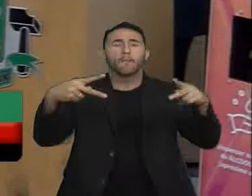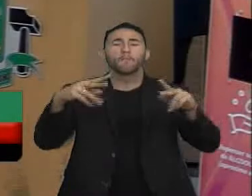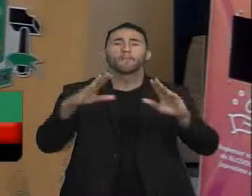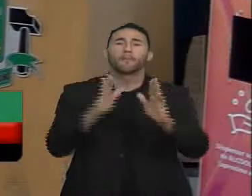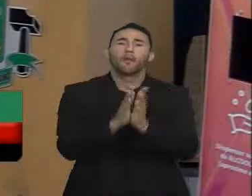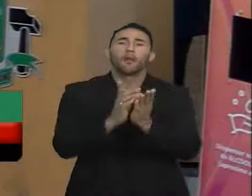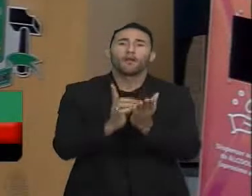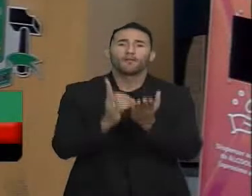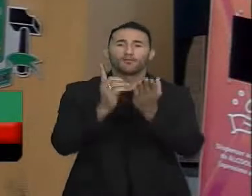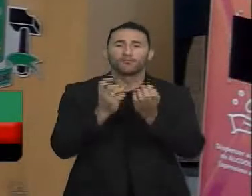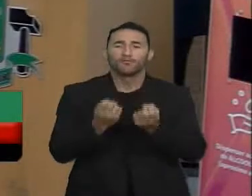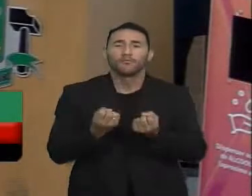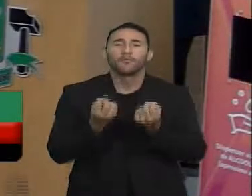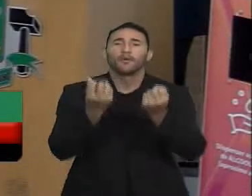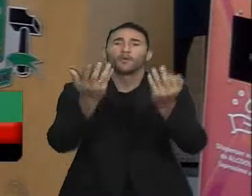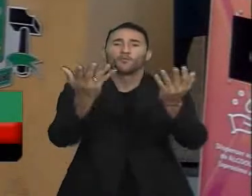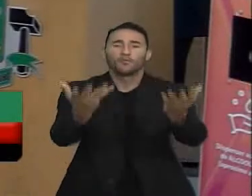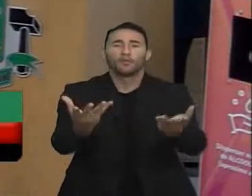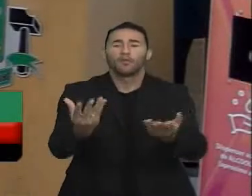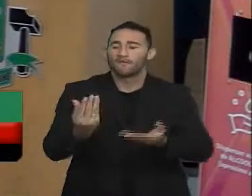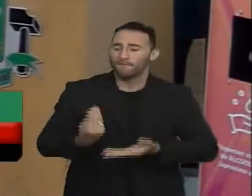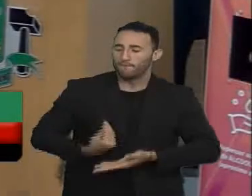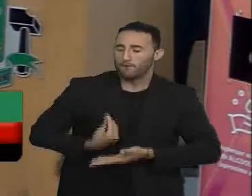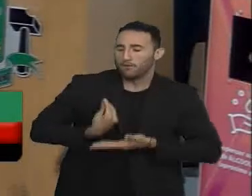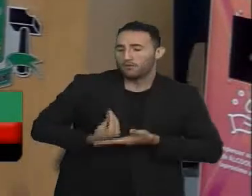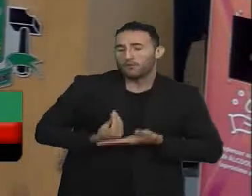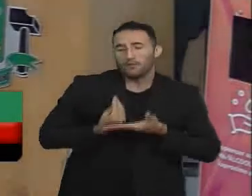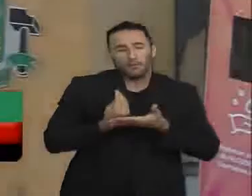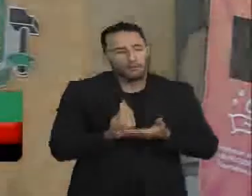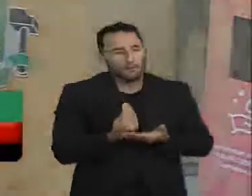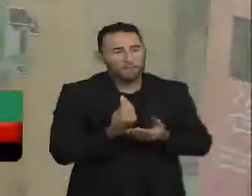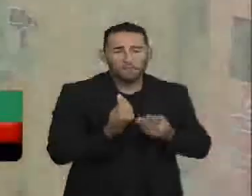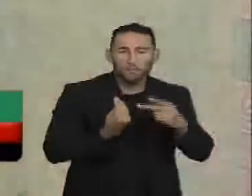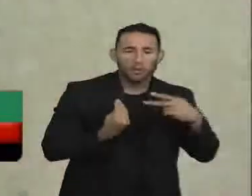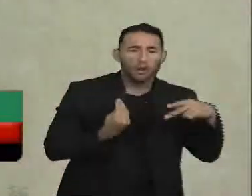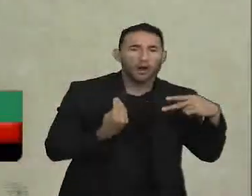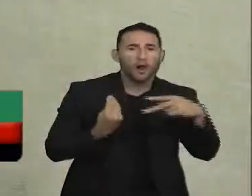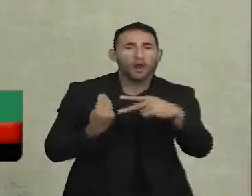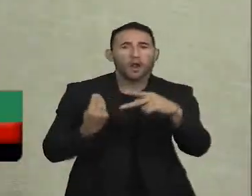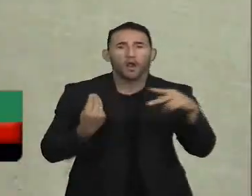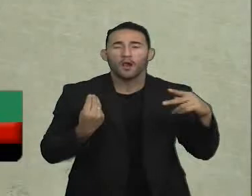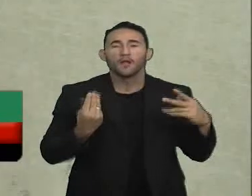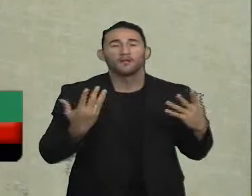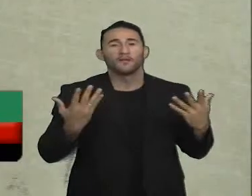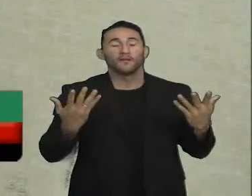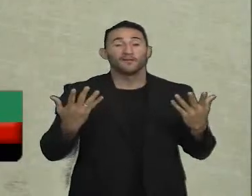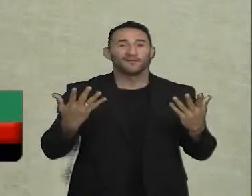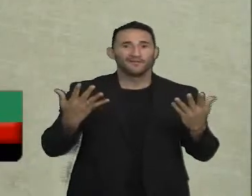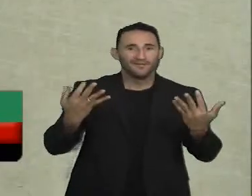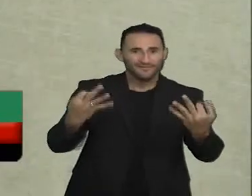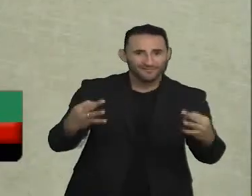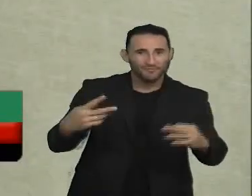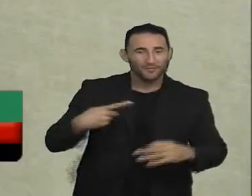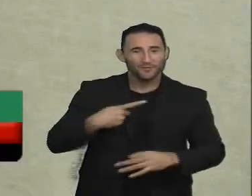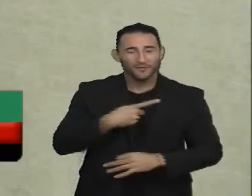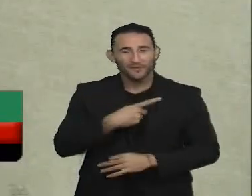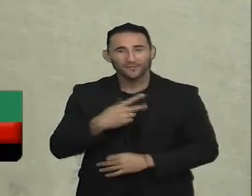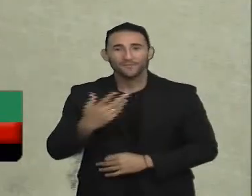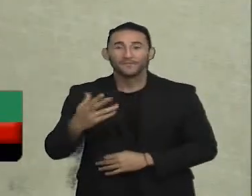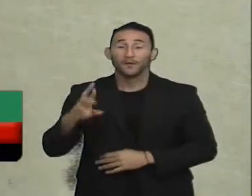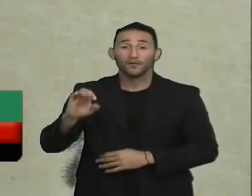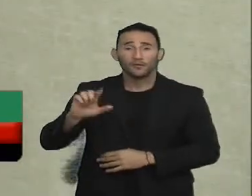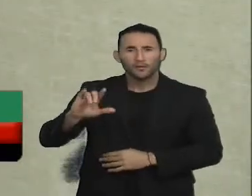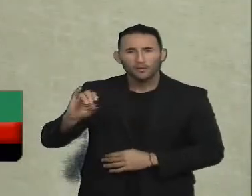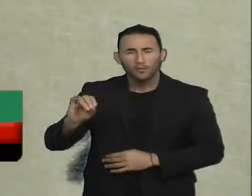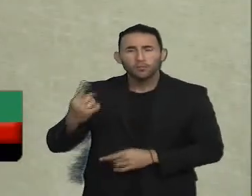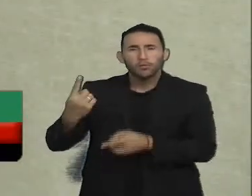levando a vida, as boas novas, meu pastor, o vereador Rogério, as pessoas que estavam na